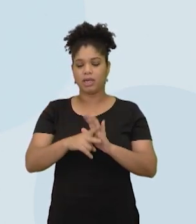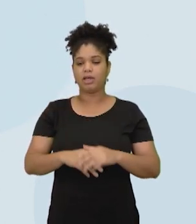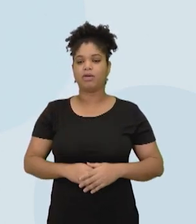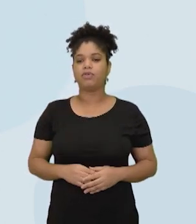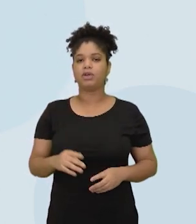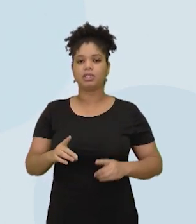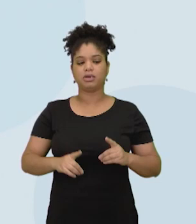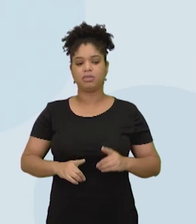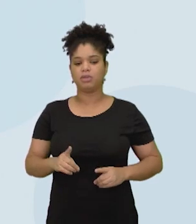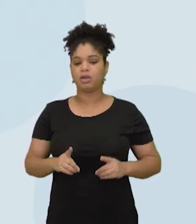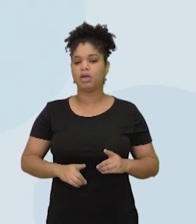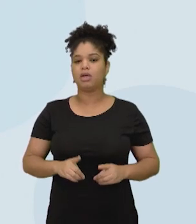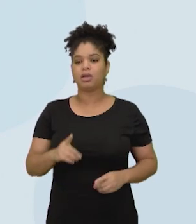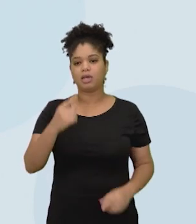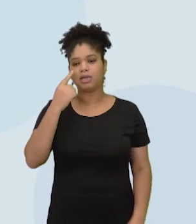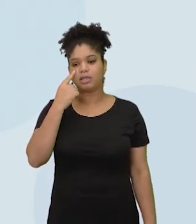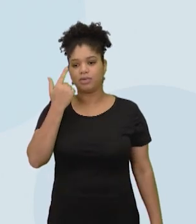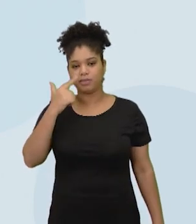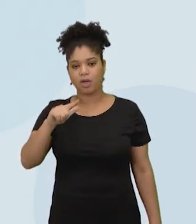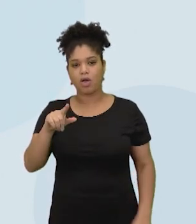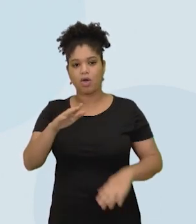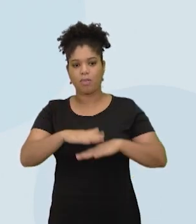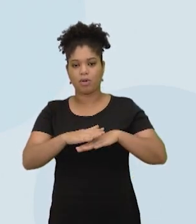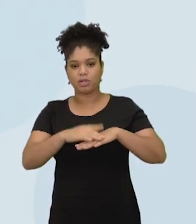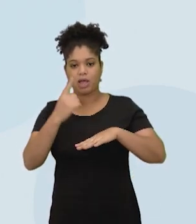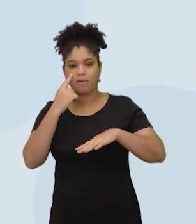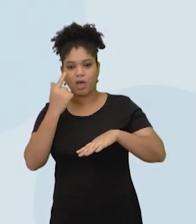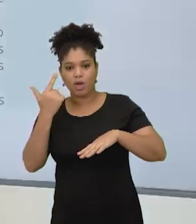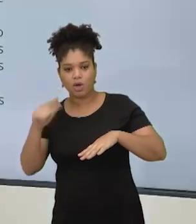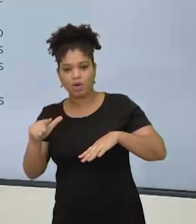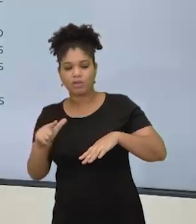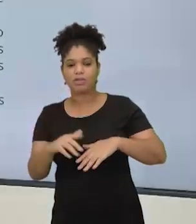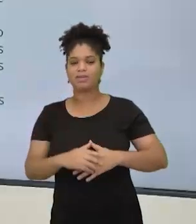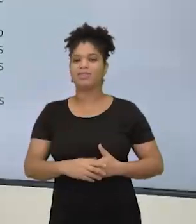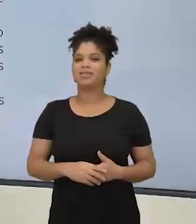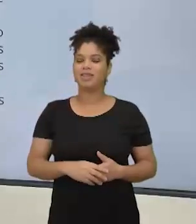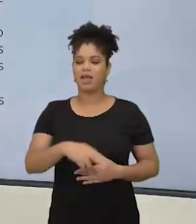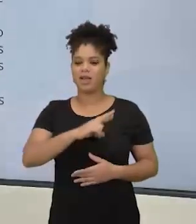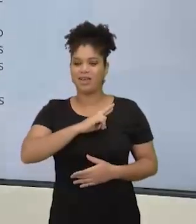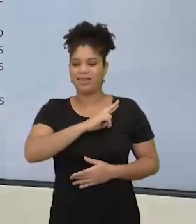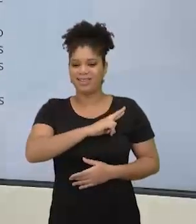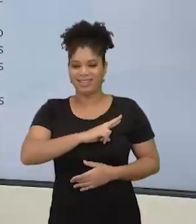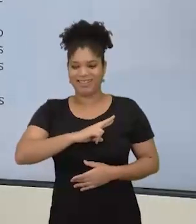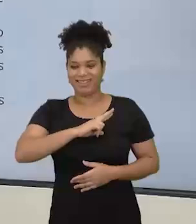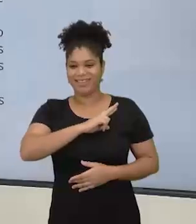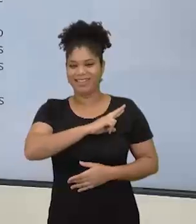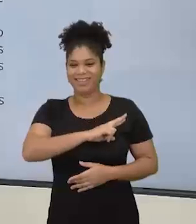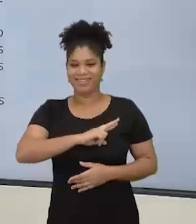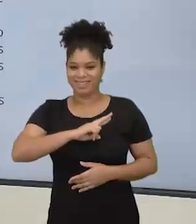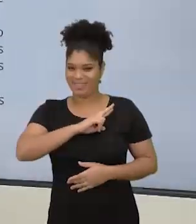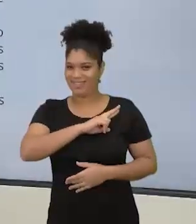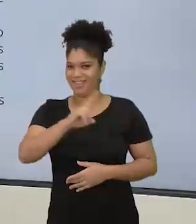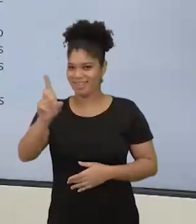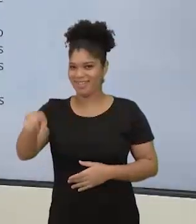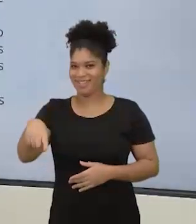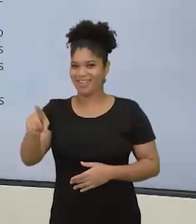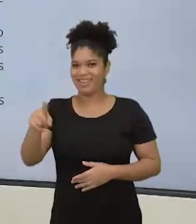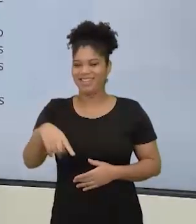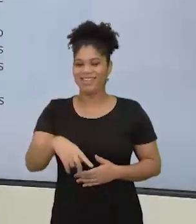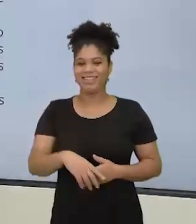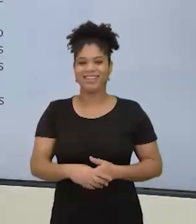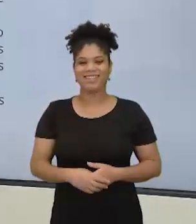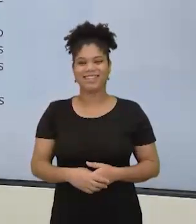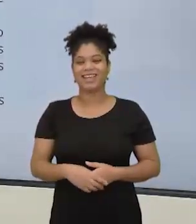história dele. E para a prima. E olha que bacana, volta para mim, volta para mim, eu tô empolgado.